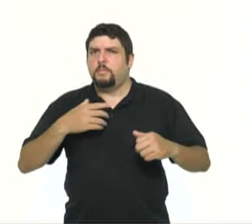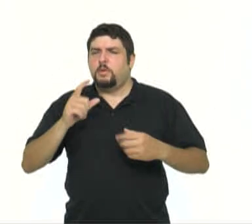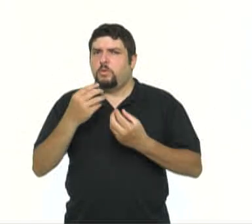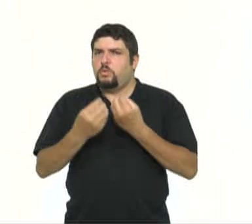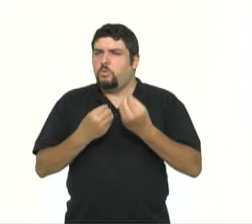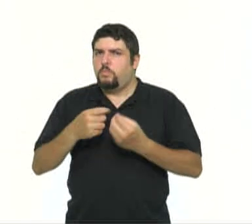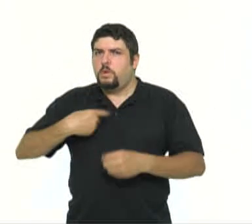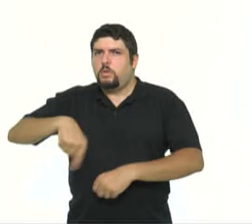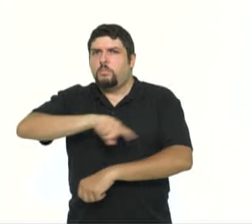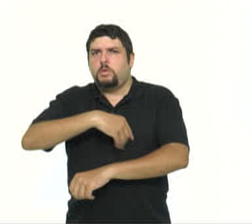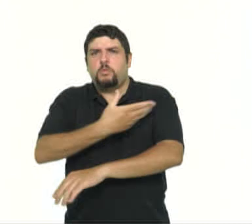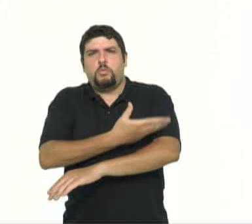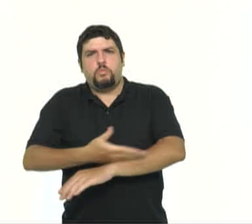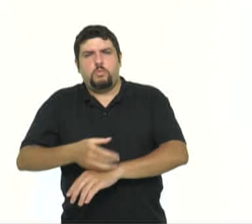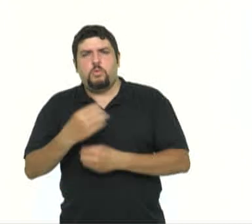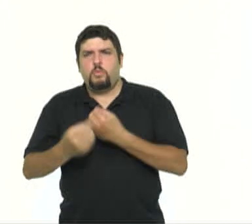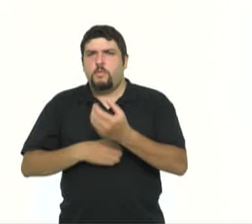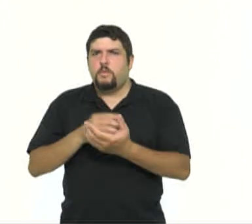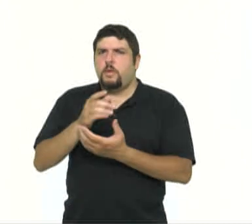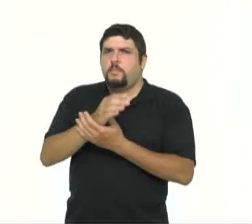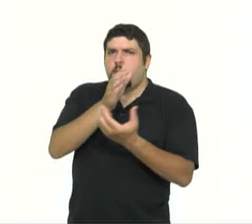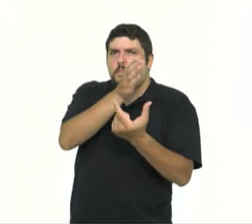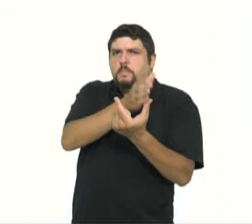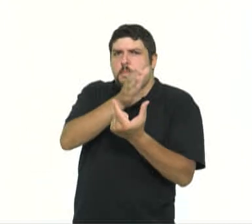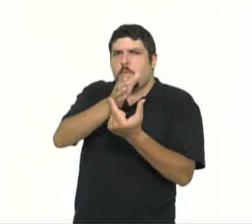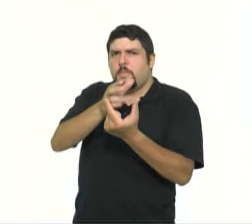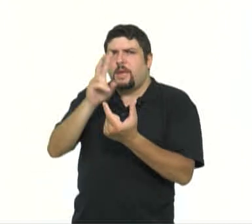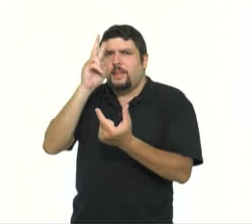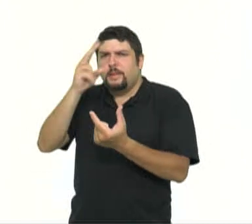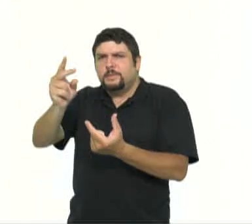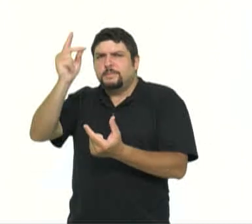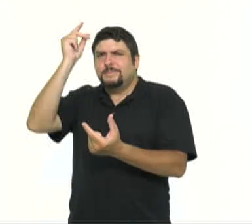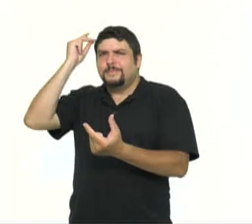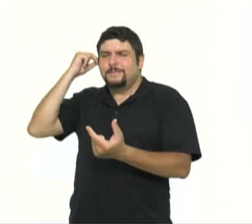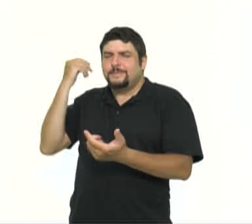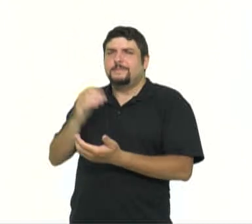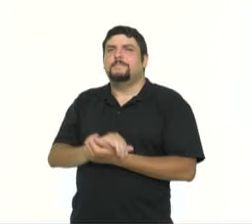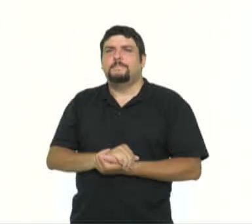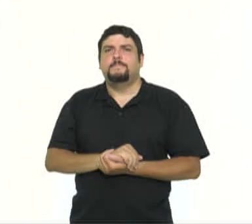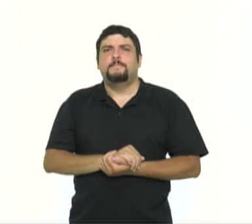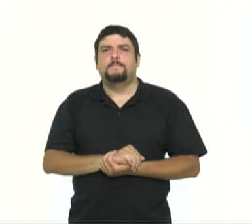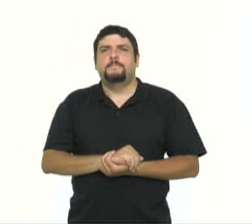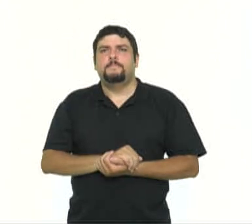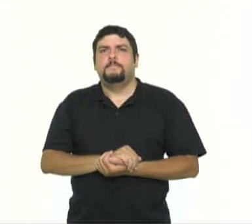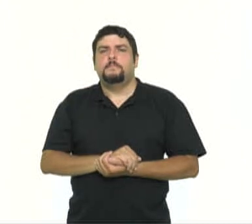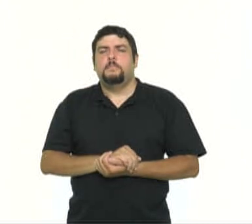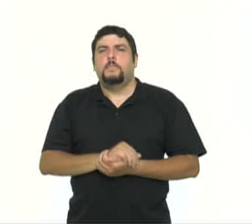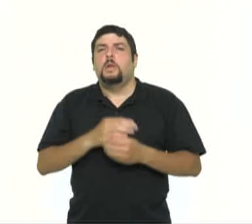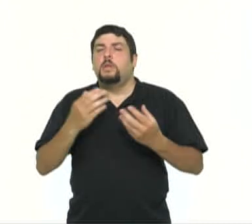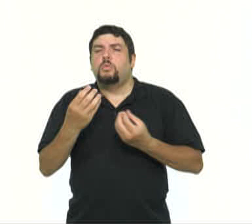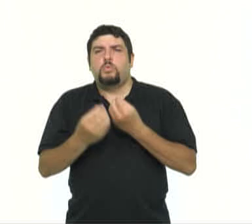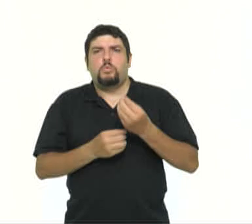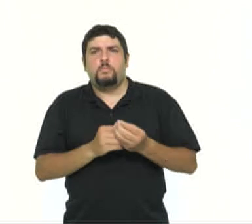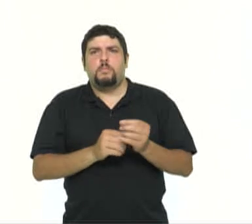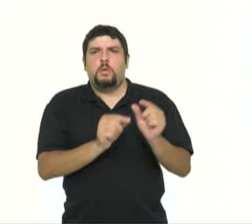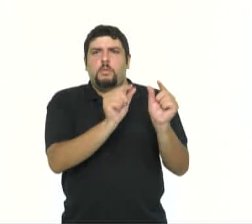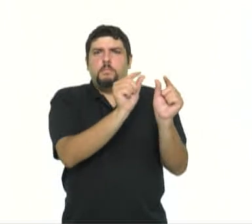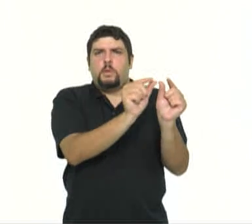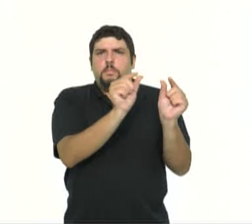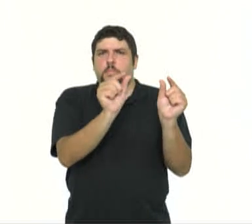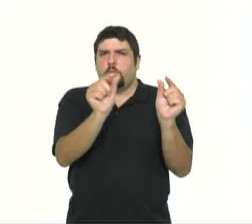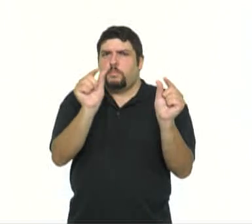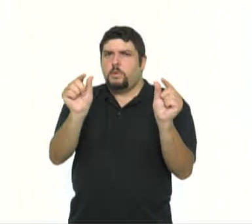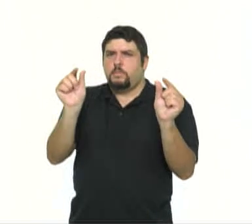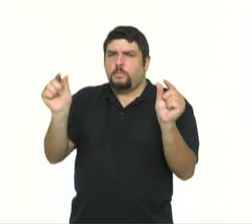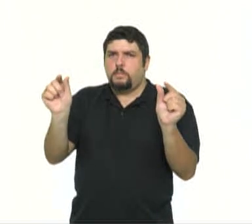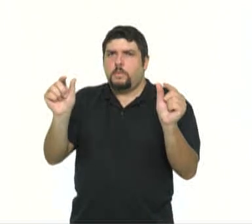estamos acostumados, né, a separar as palavrinhas. Lembra lá do Fundamental 1? Então, olha lá. A contagem das sílabas literárias,